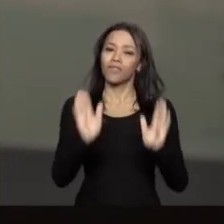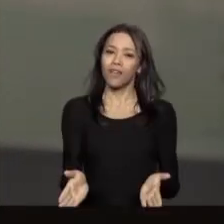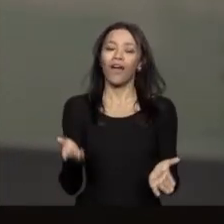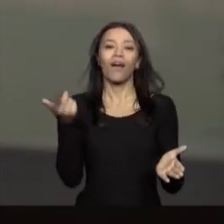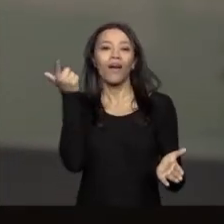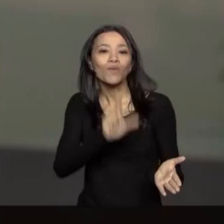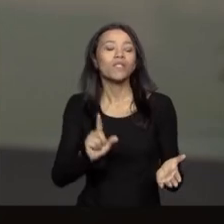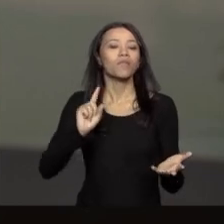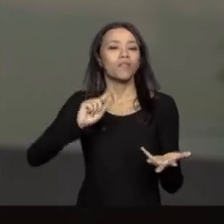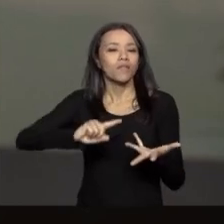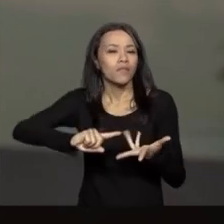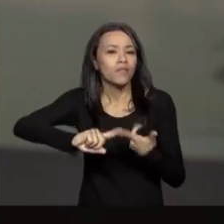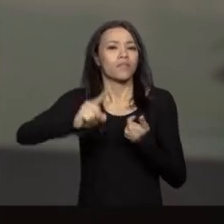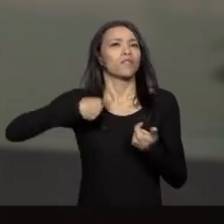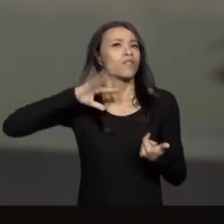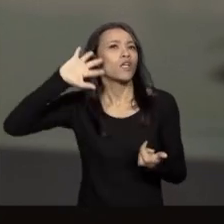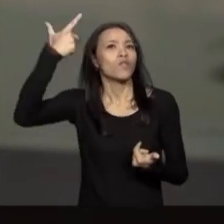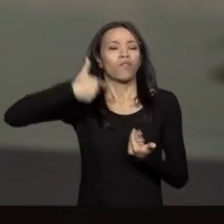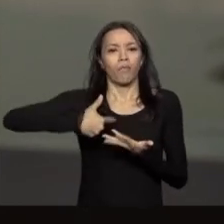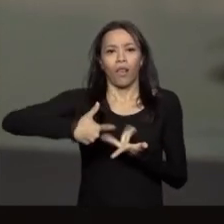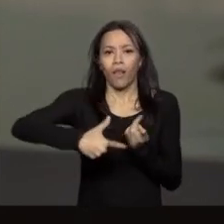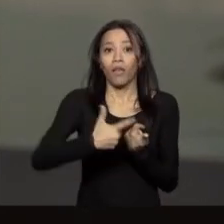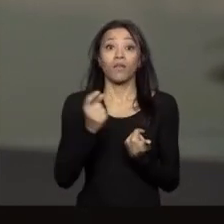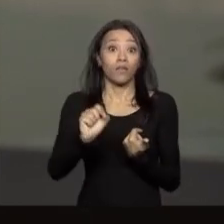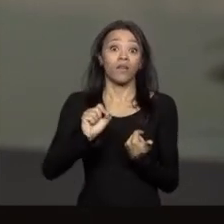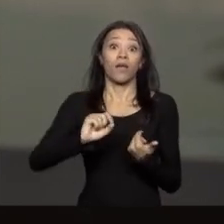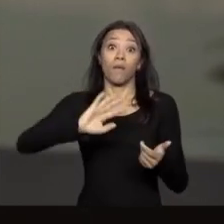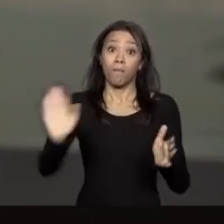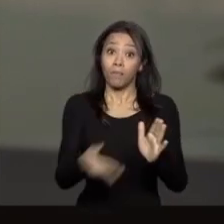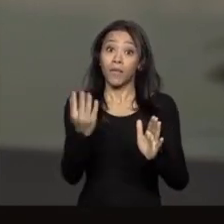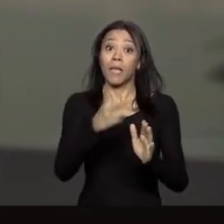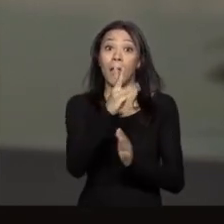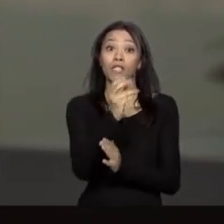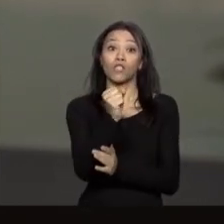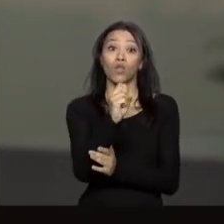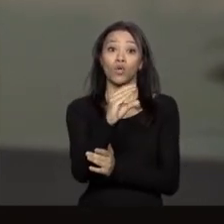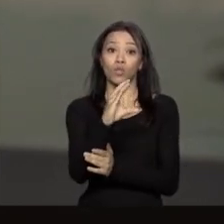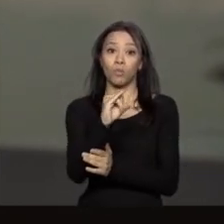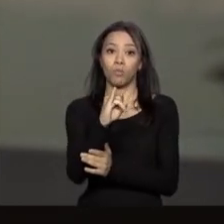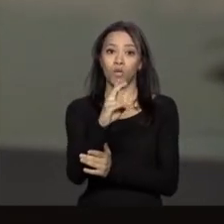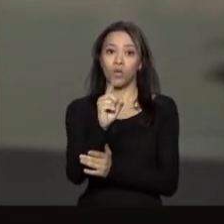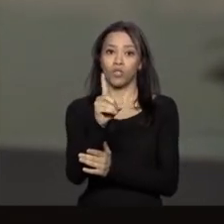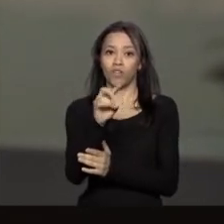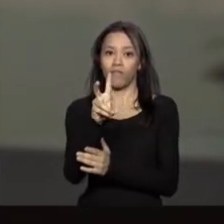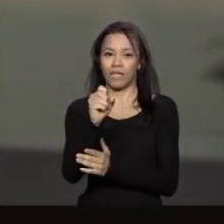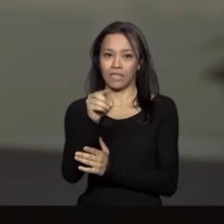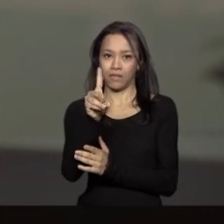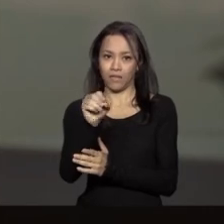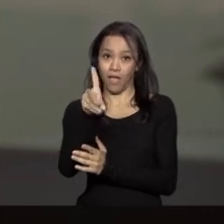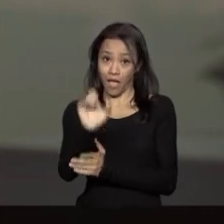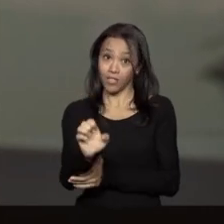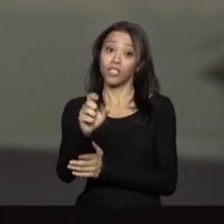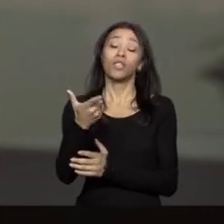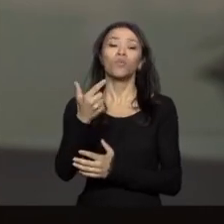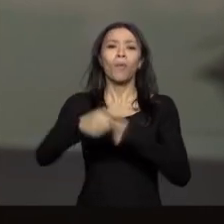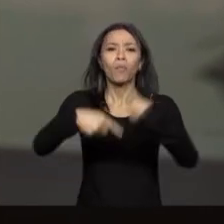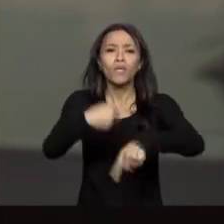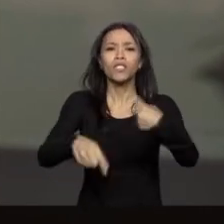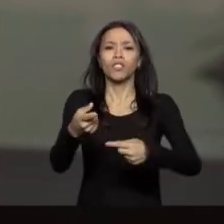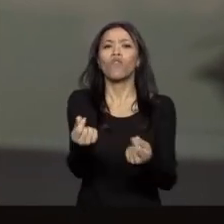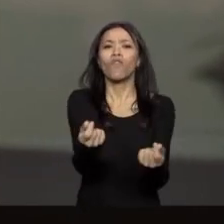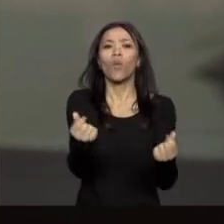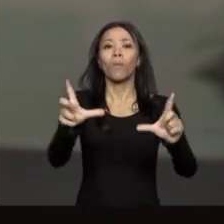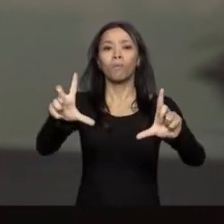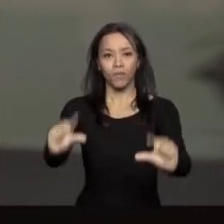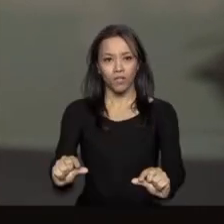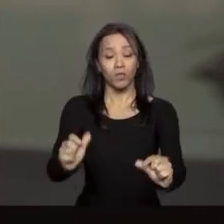construímos soluções como a inclusão de produtos da sociobiodiversidade na política de preço mínimo e